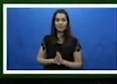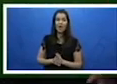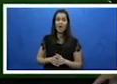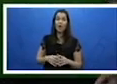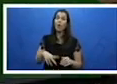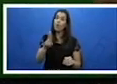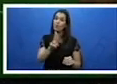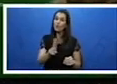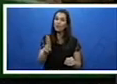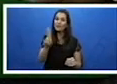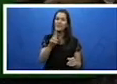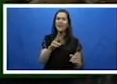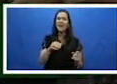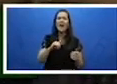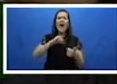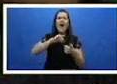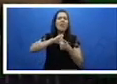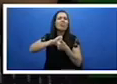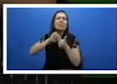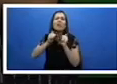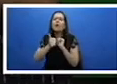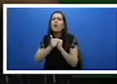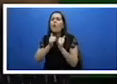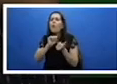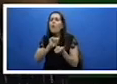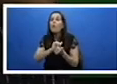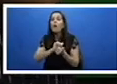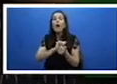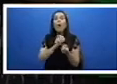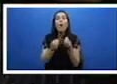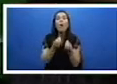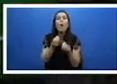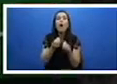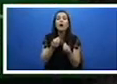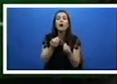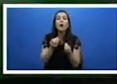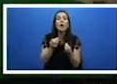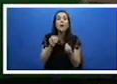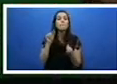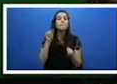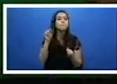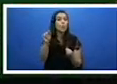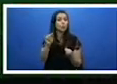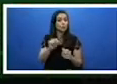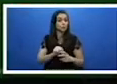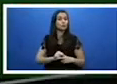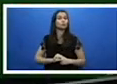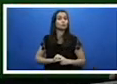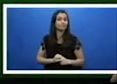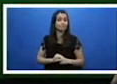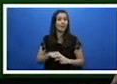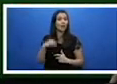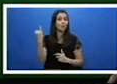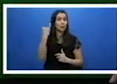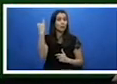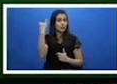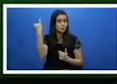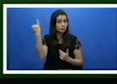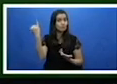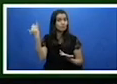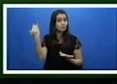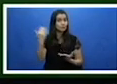Usar adequadamente sinais de pontuação, tá? É importante colocar os sinaizinhos no lugar